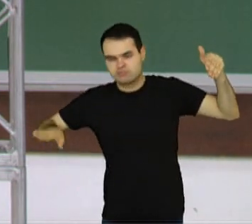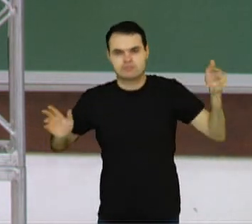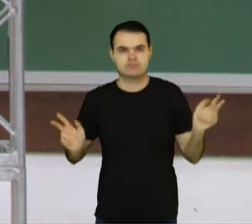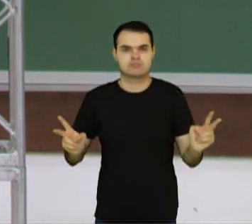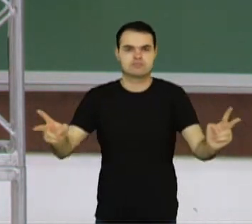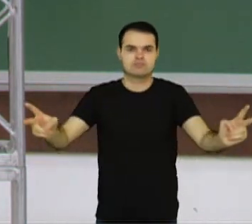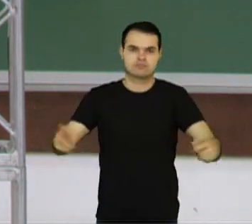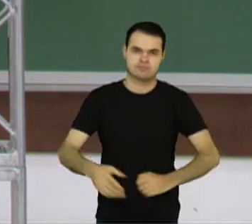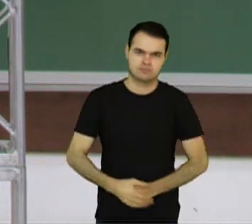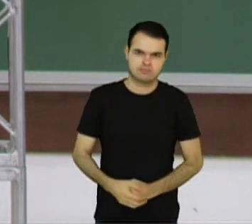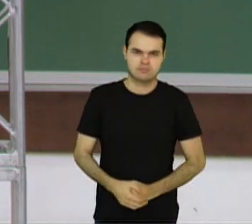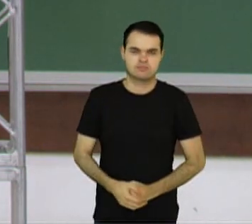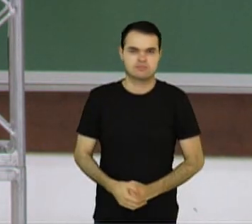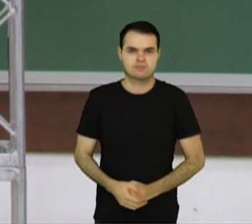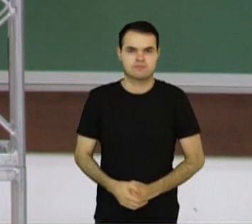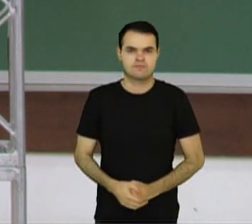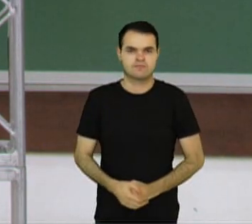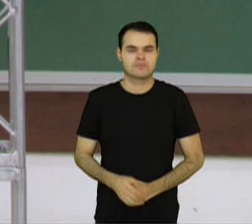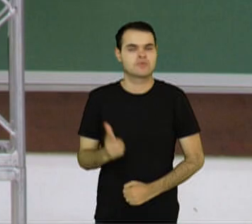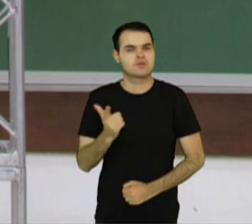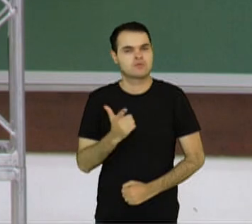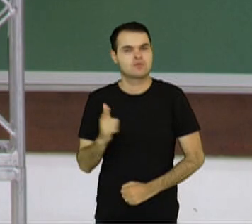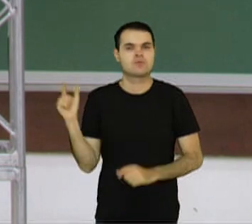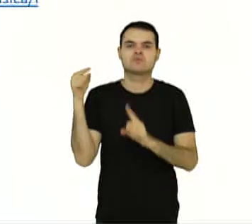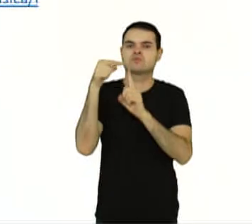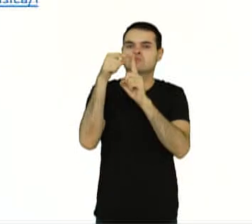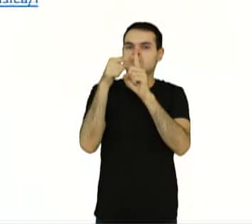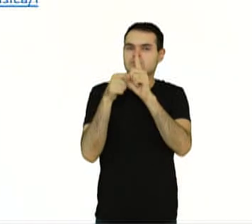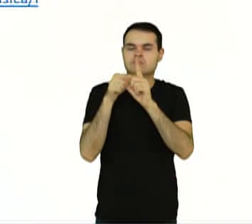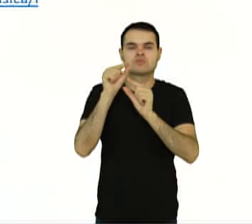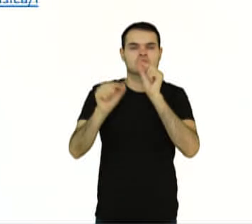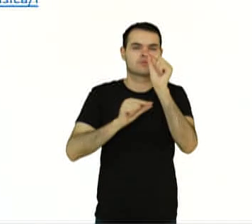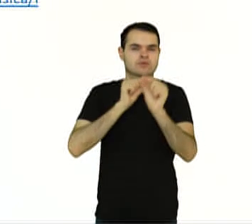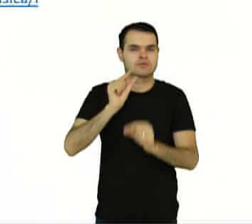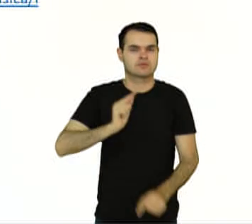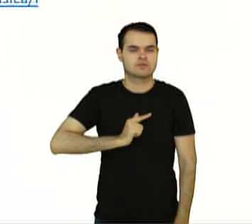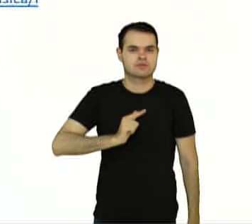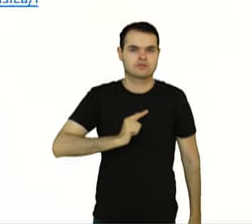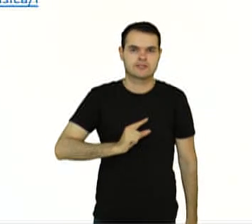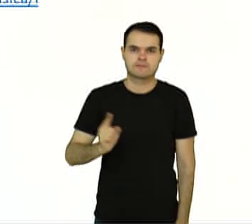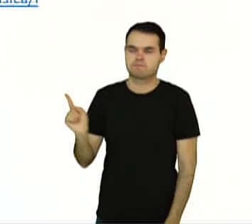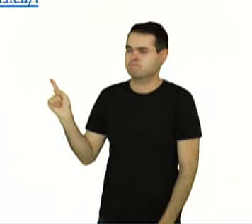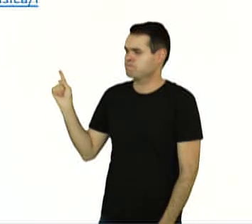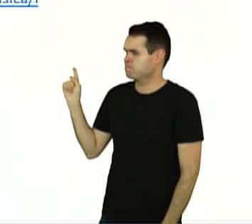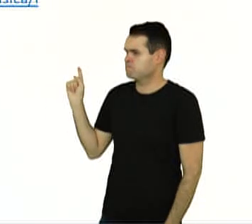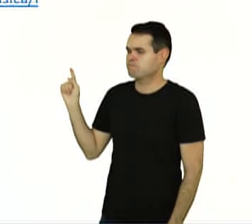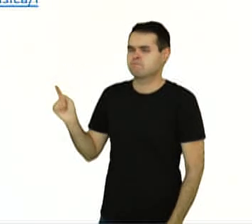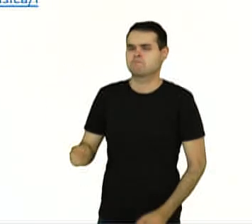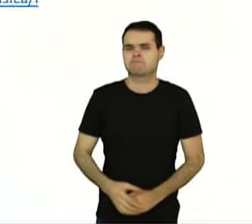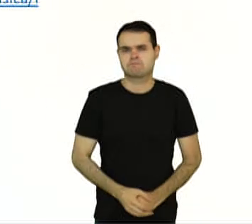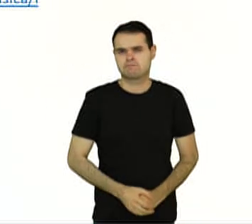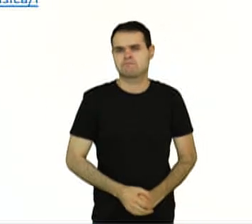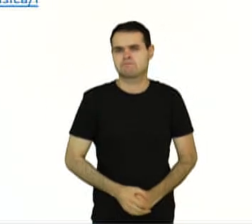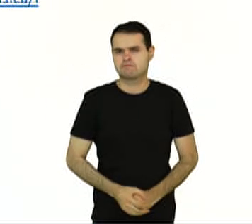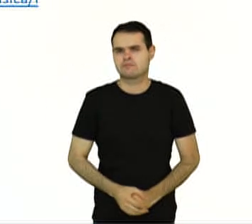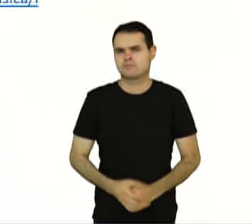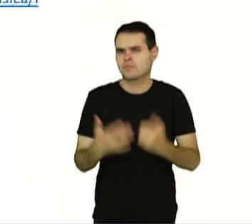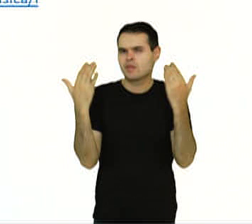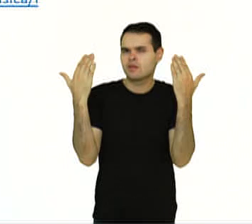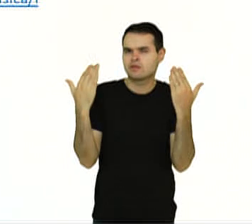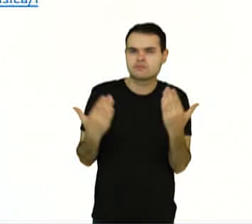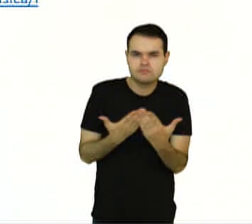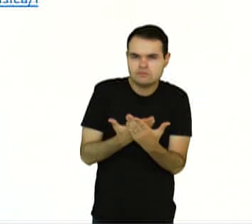Vamos avançando aqui então. Outro tipo de interferência de ondas, olha o que temos ali, ó. Analisando o estudo das ondas,